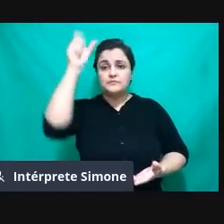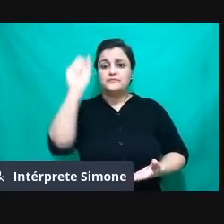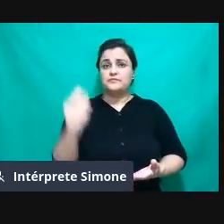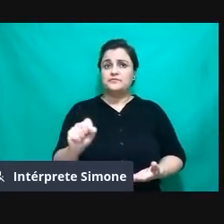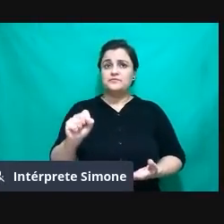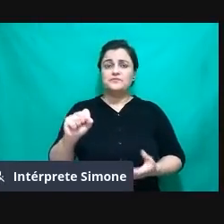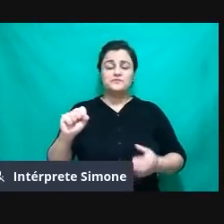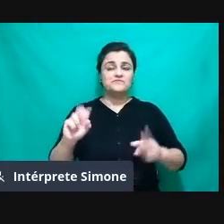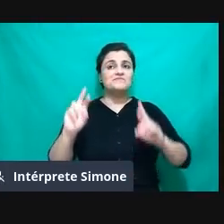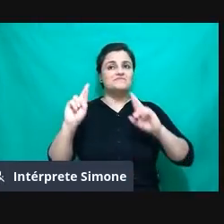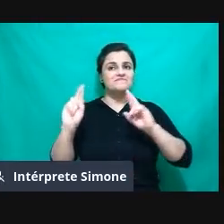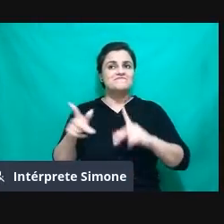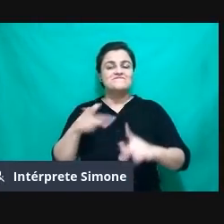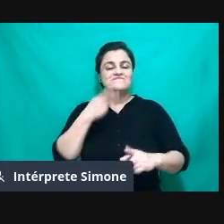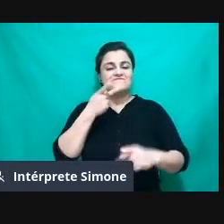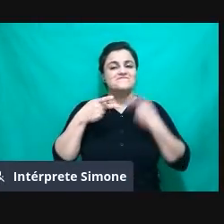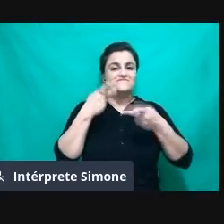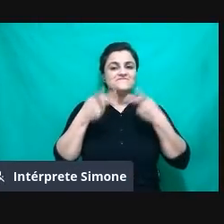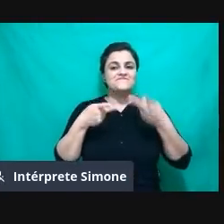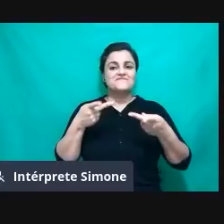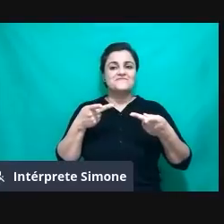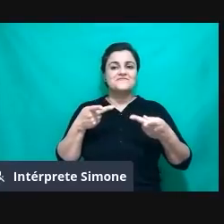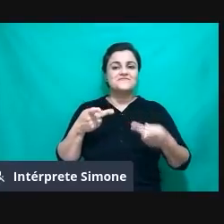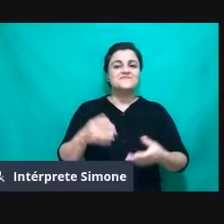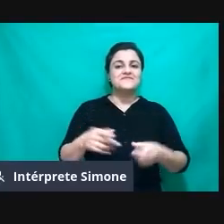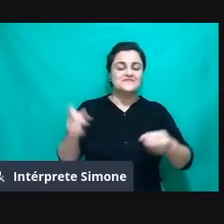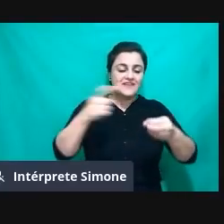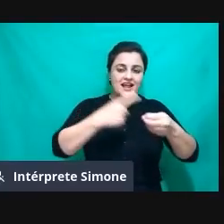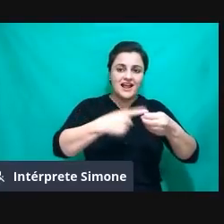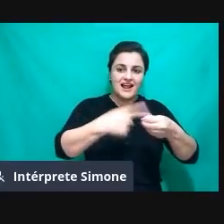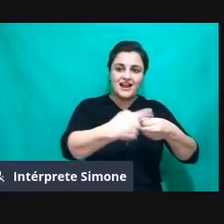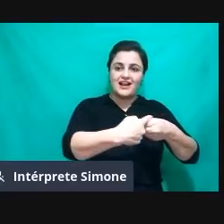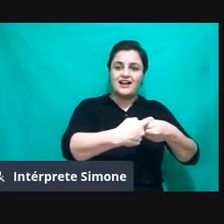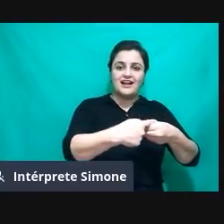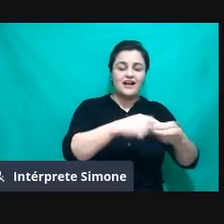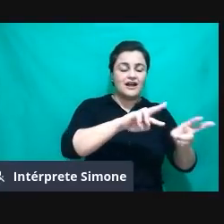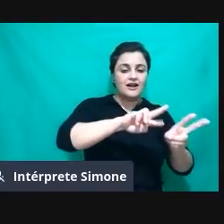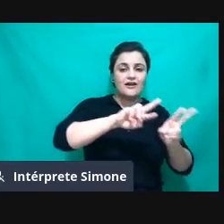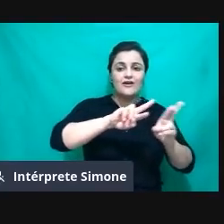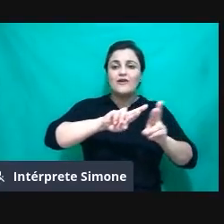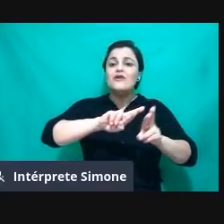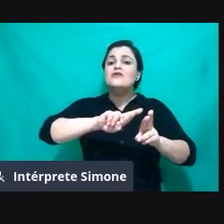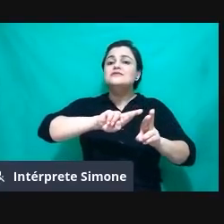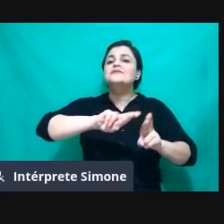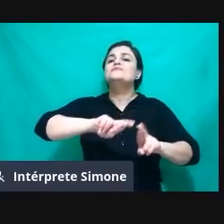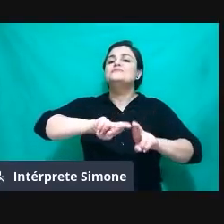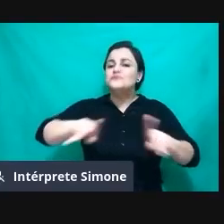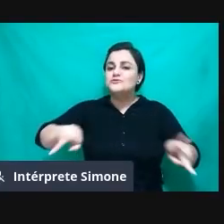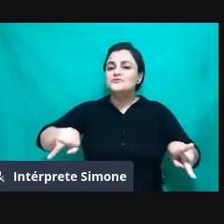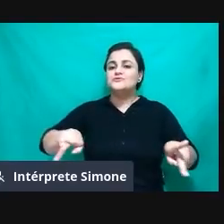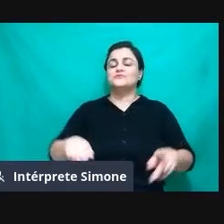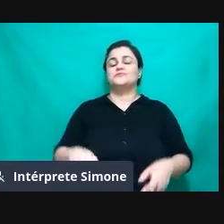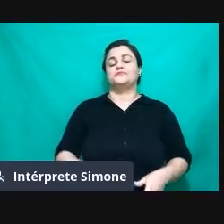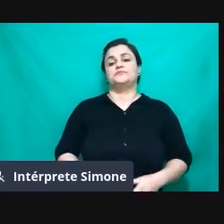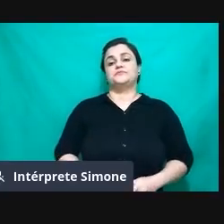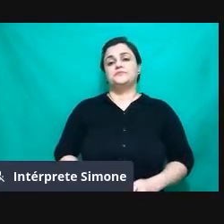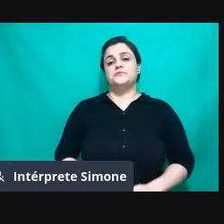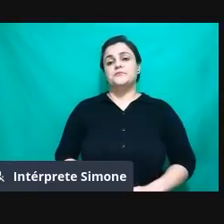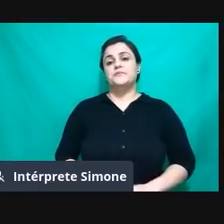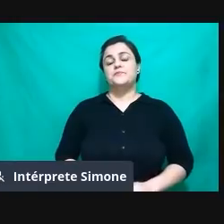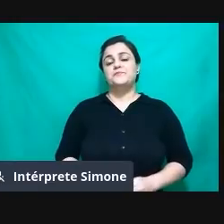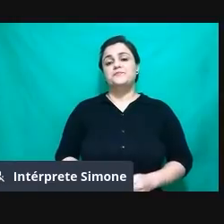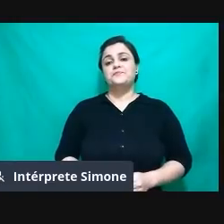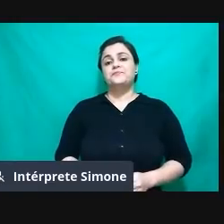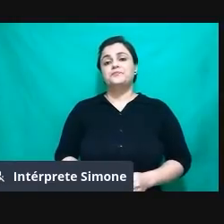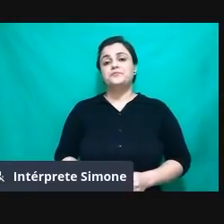cidades, estados que pronunciam de uma maneira diferente. Então, tudo isso, de uma forma gradativa, nós